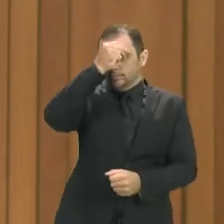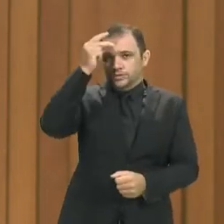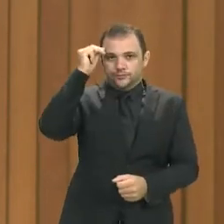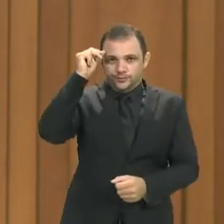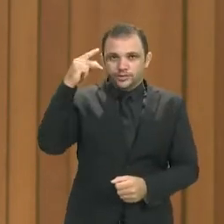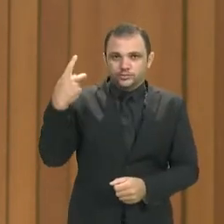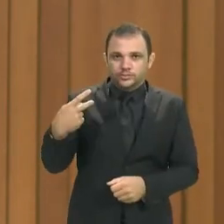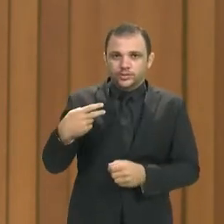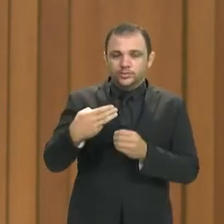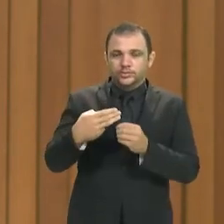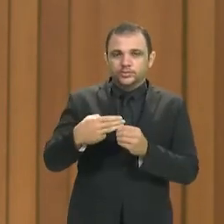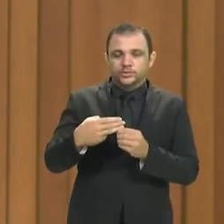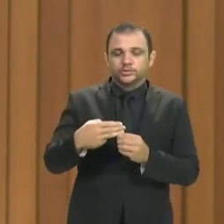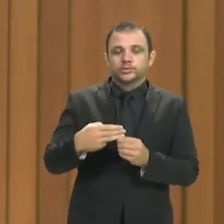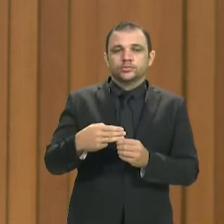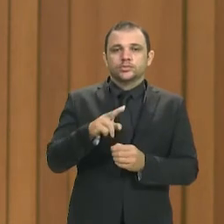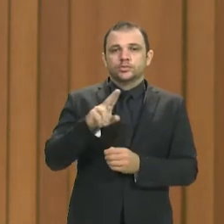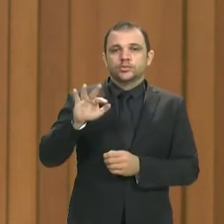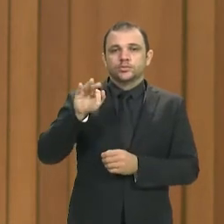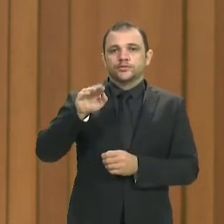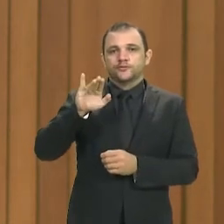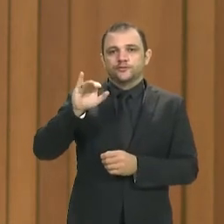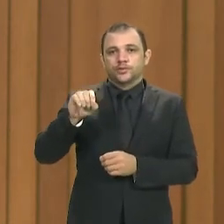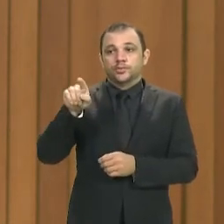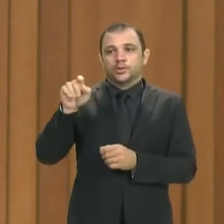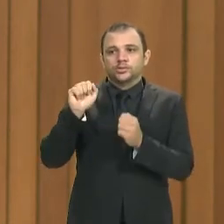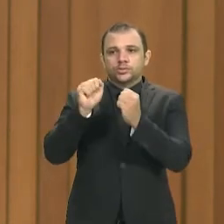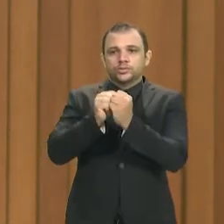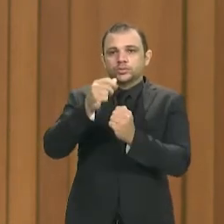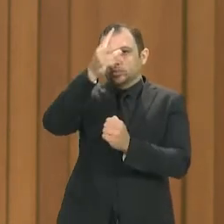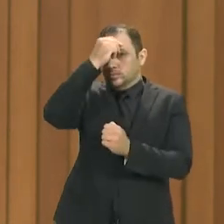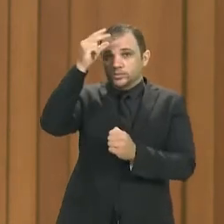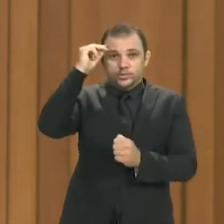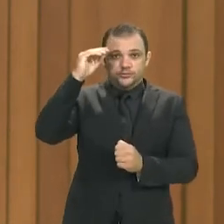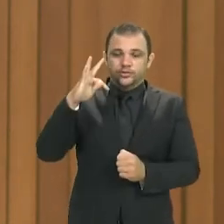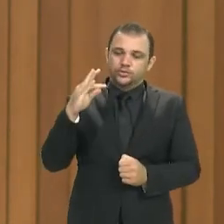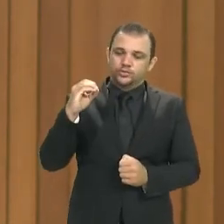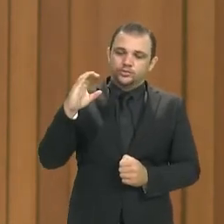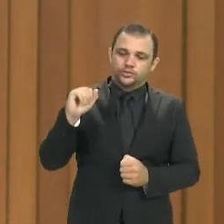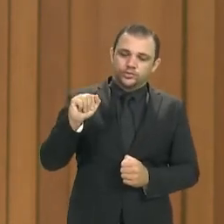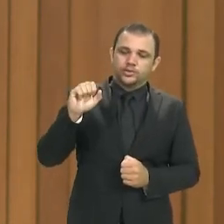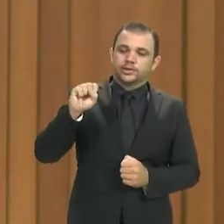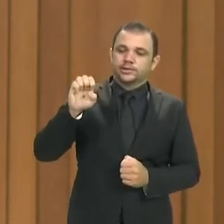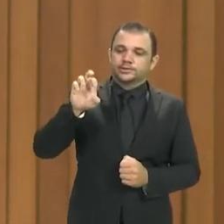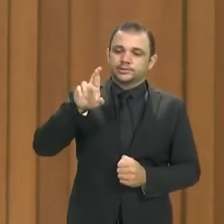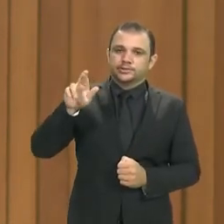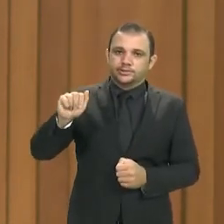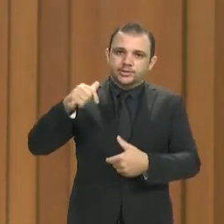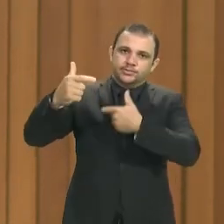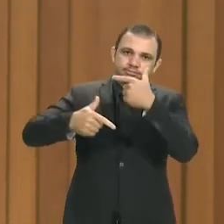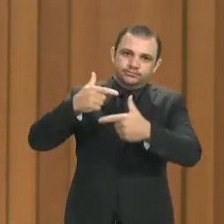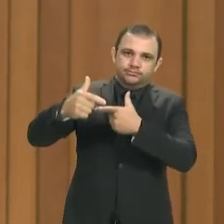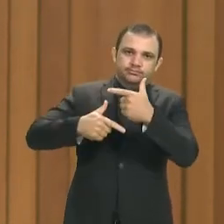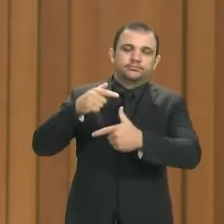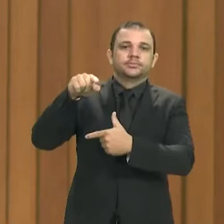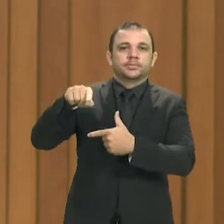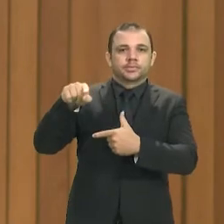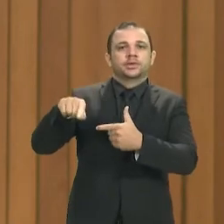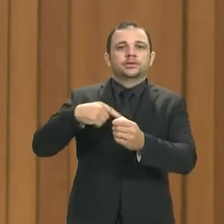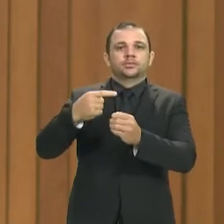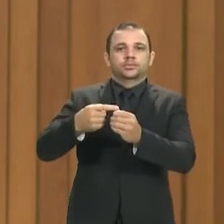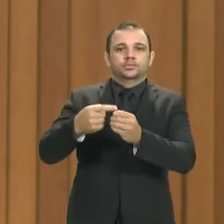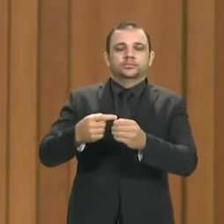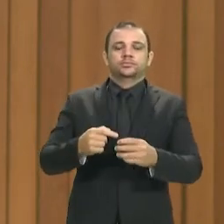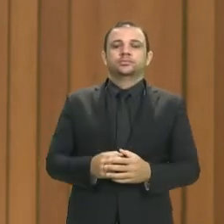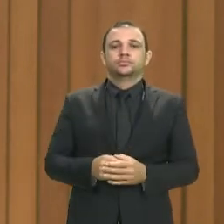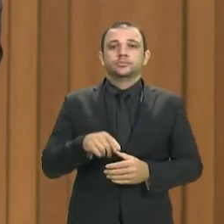que tem feito um trabalho lá junto com o prefeito Toca-Serra, incansável, lá na cidade de Pedro do Rosário. Cidade essa que tive a